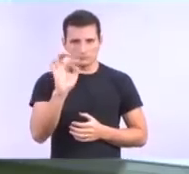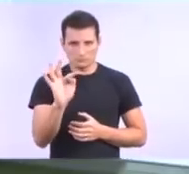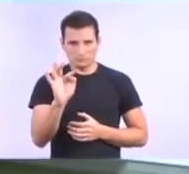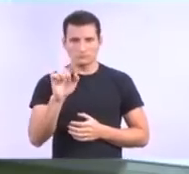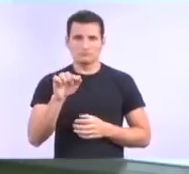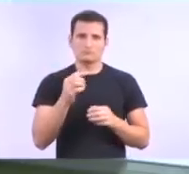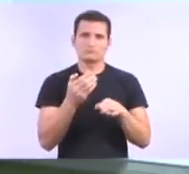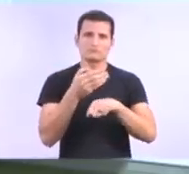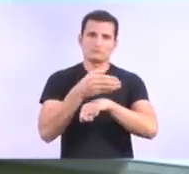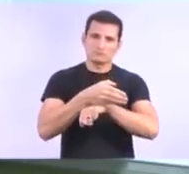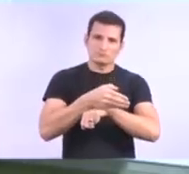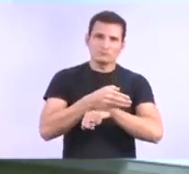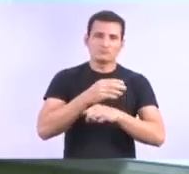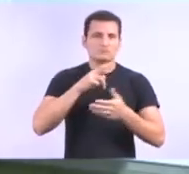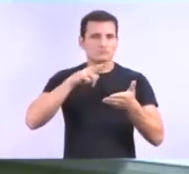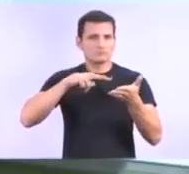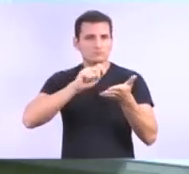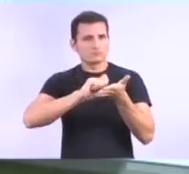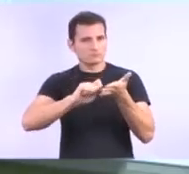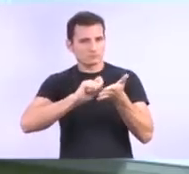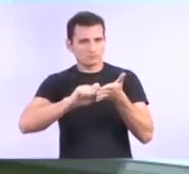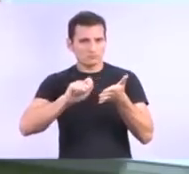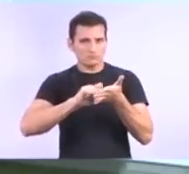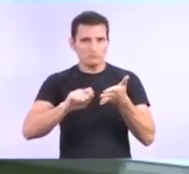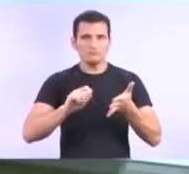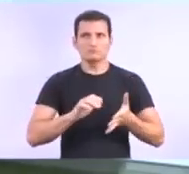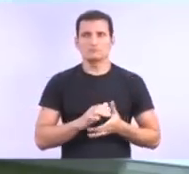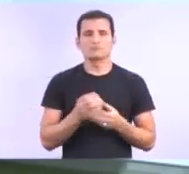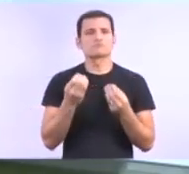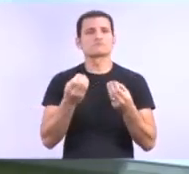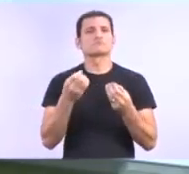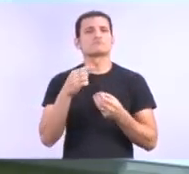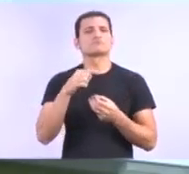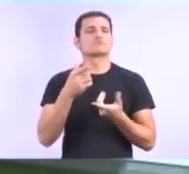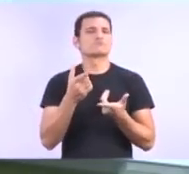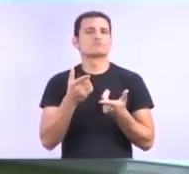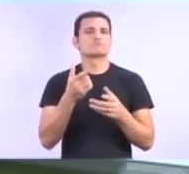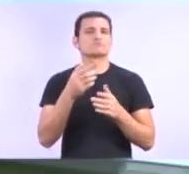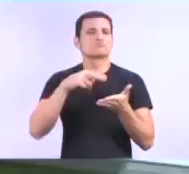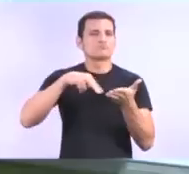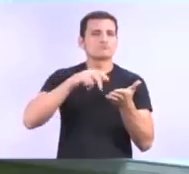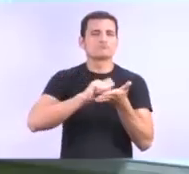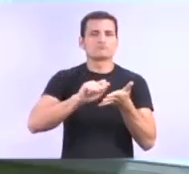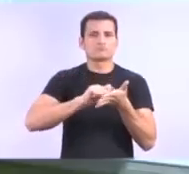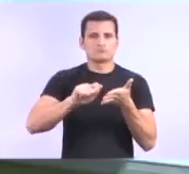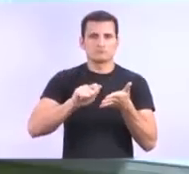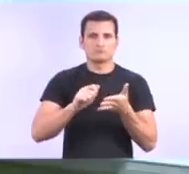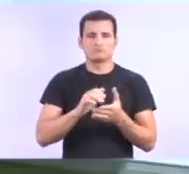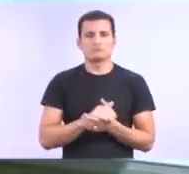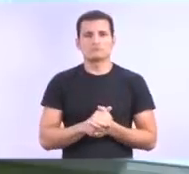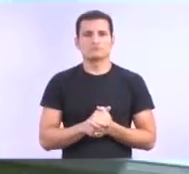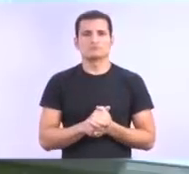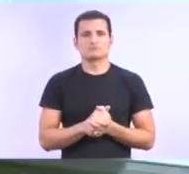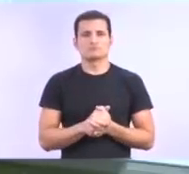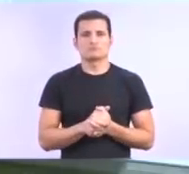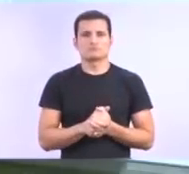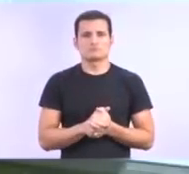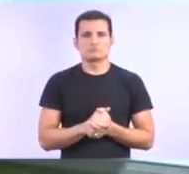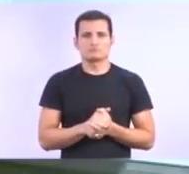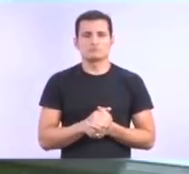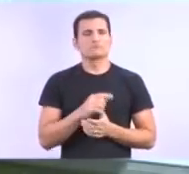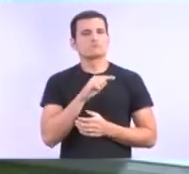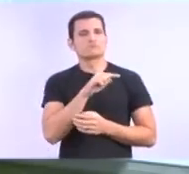acesso de leitura e escrita. E para que precisa desse mecanismo de acesso de leitura e escrita? Para garantir o